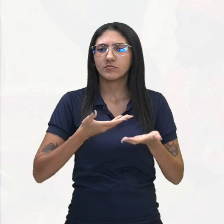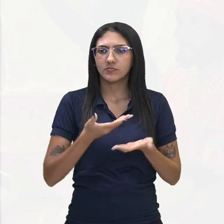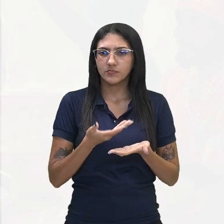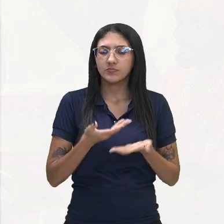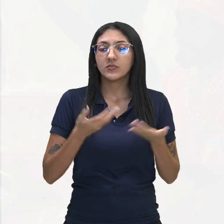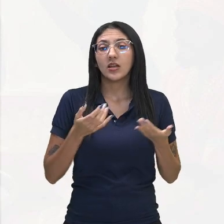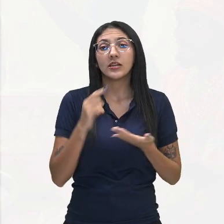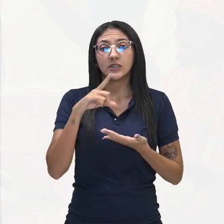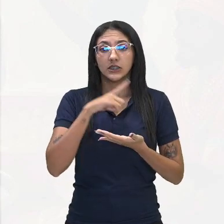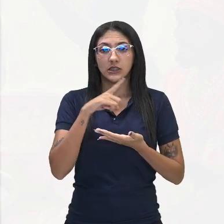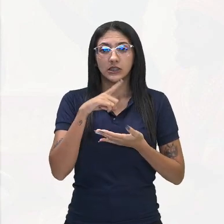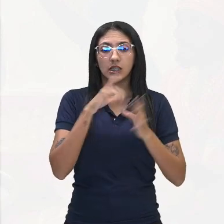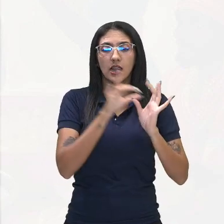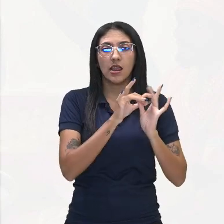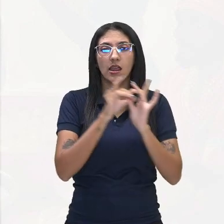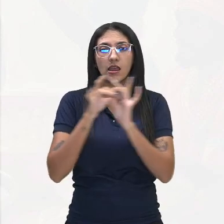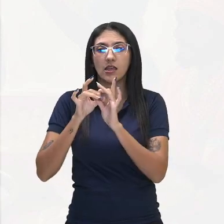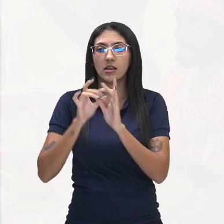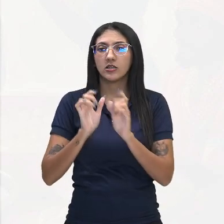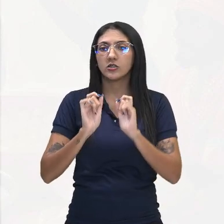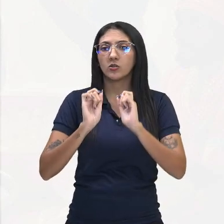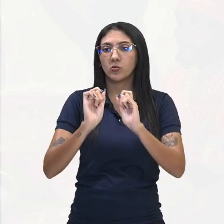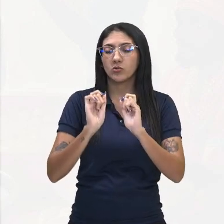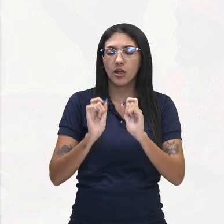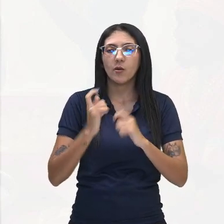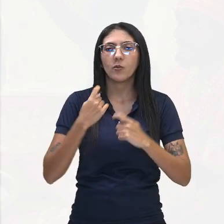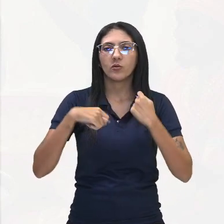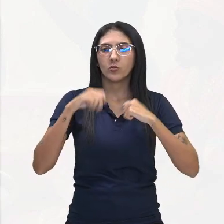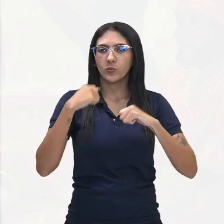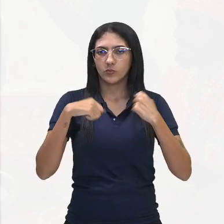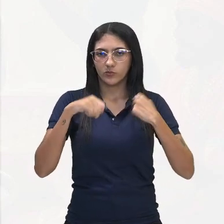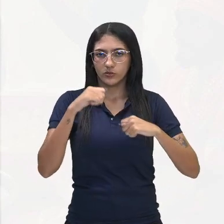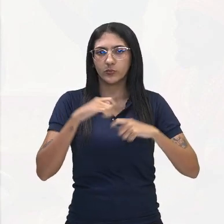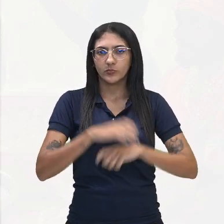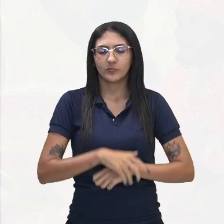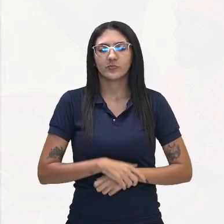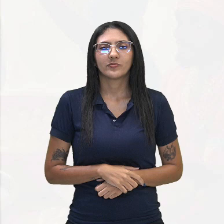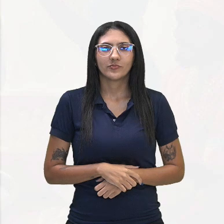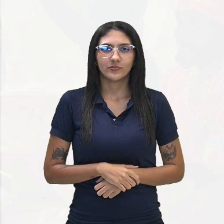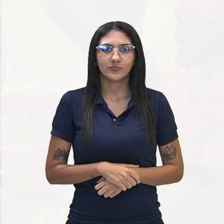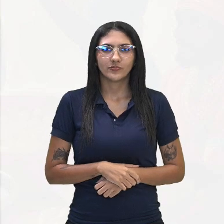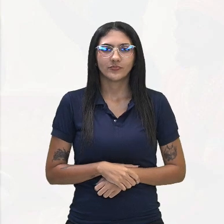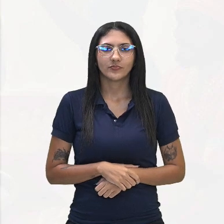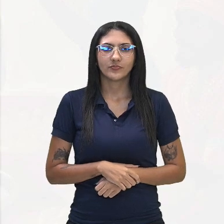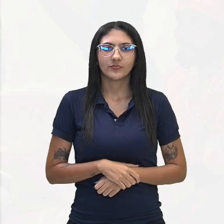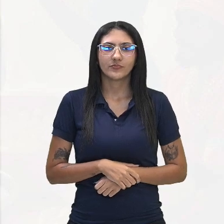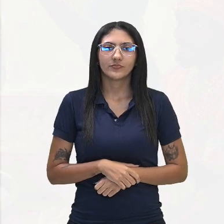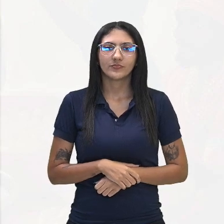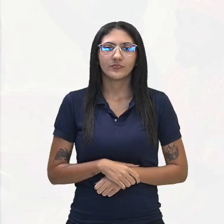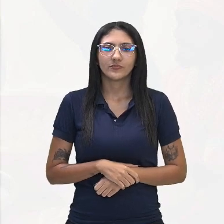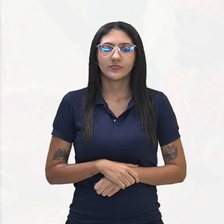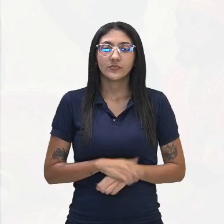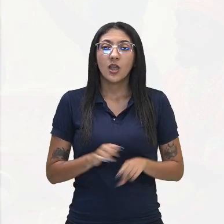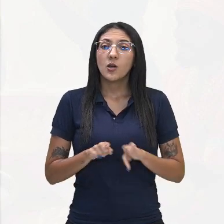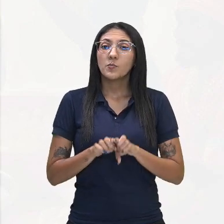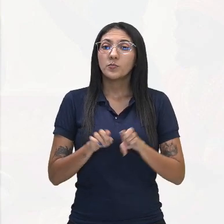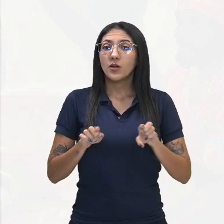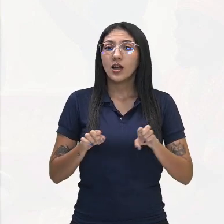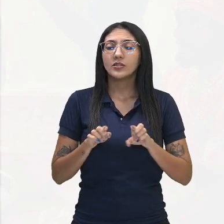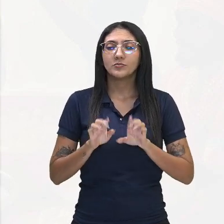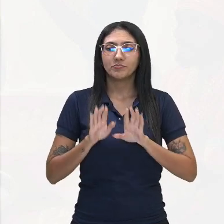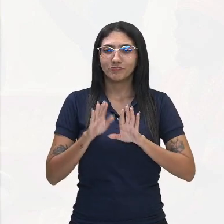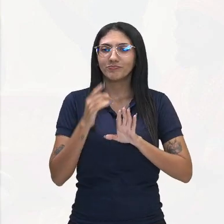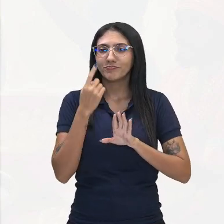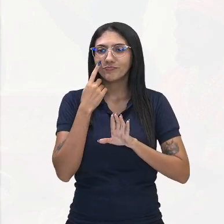é ligada, claro, à questão da economia, tá bom? Mas a gente não pode se deter muito, vamos